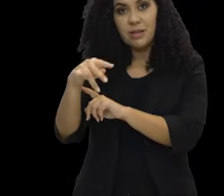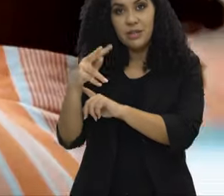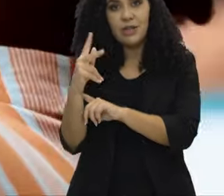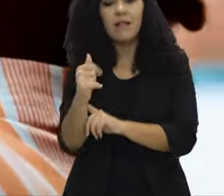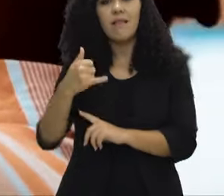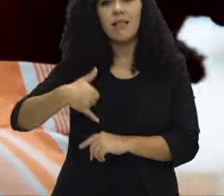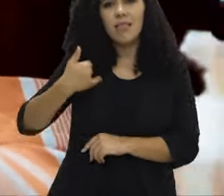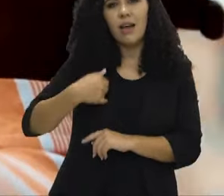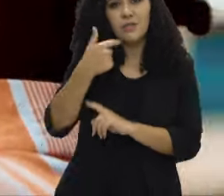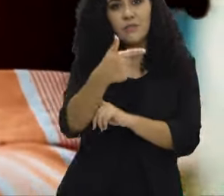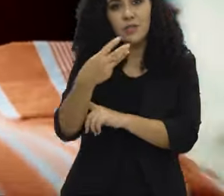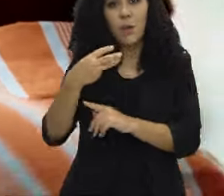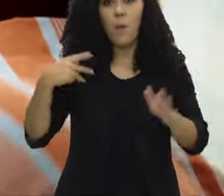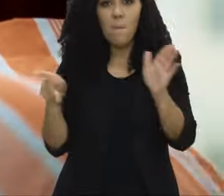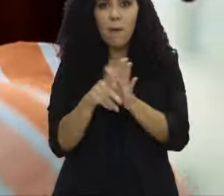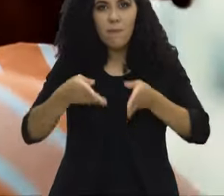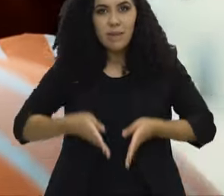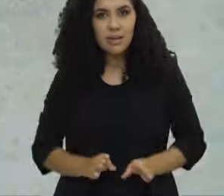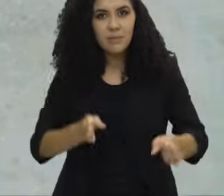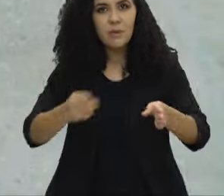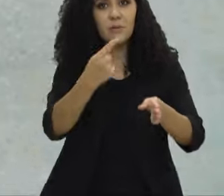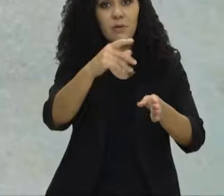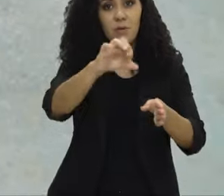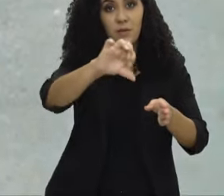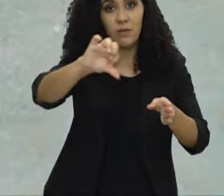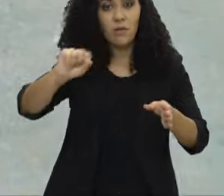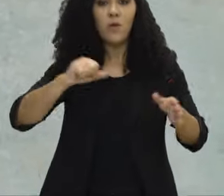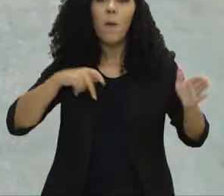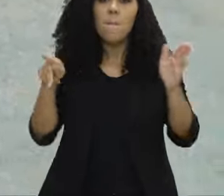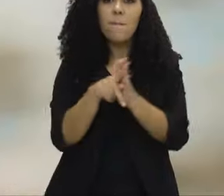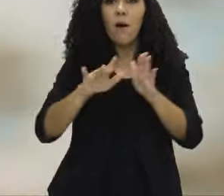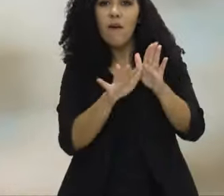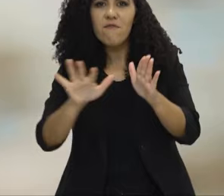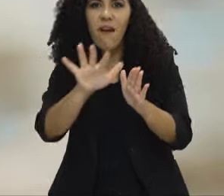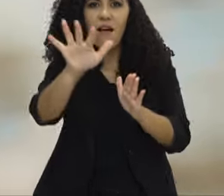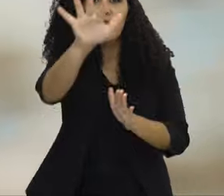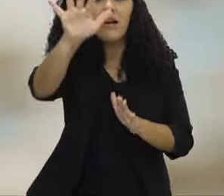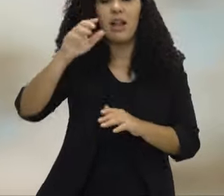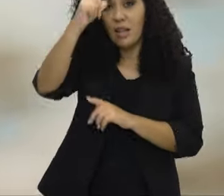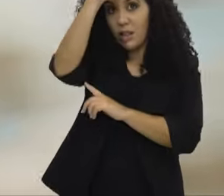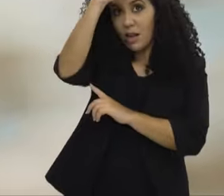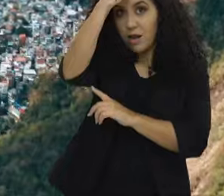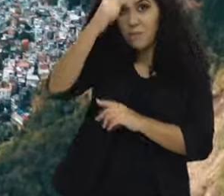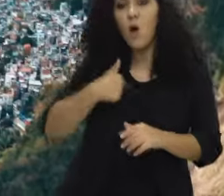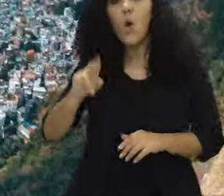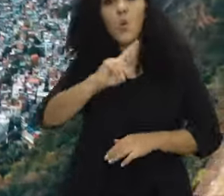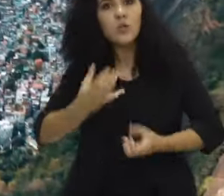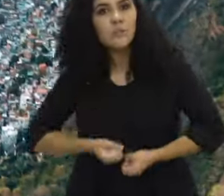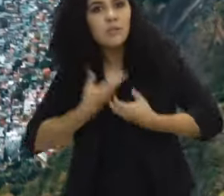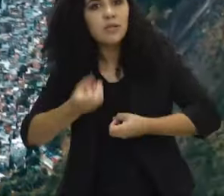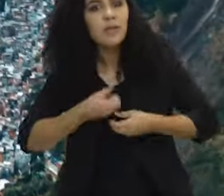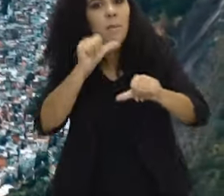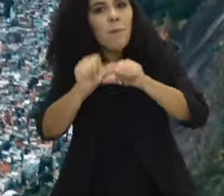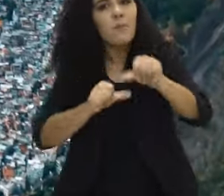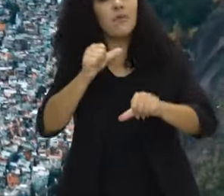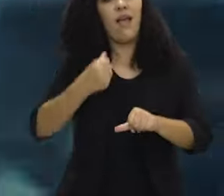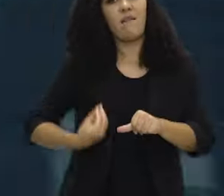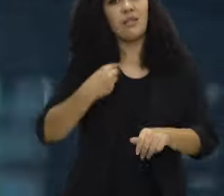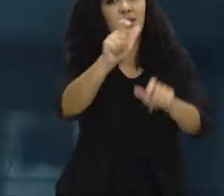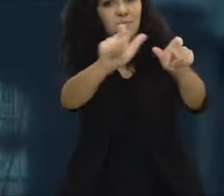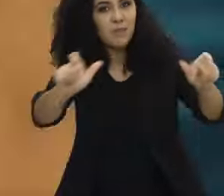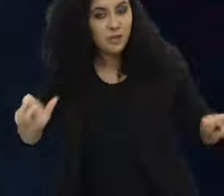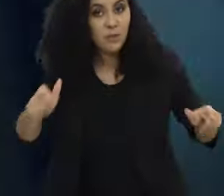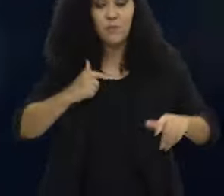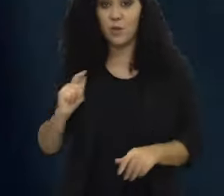Martina, tenho 23 anos, sou da tropa de 98, sou a cria do Complexo do Alemão e eu uso a poesia para me expressar e mudar a minha realidade das pessoas